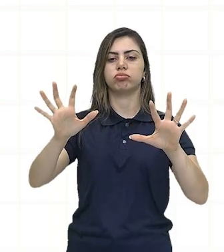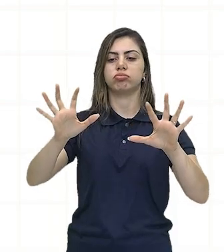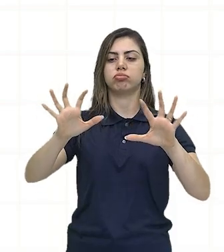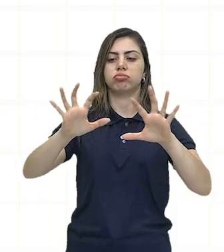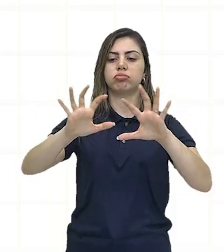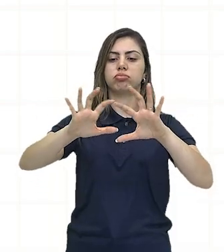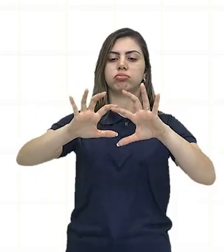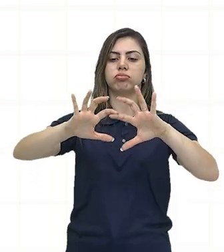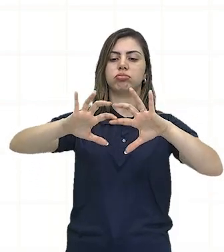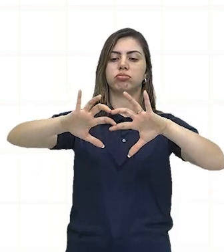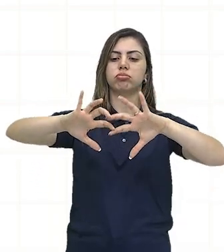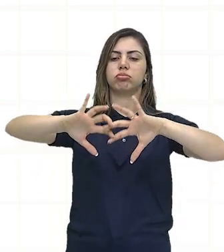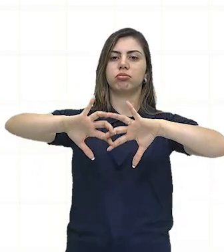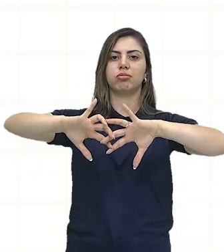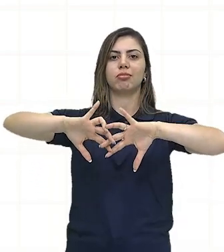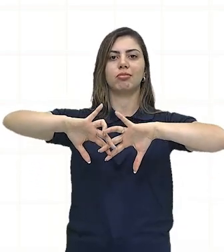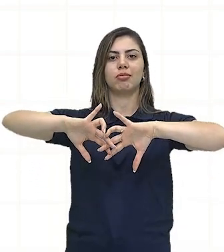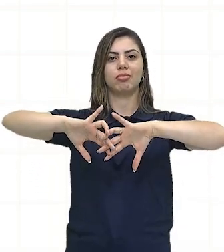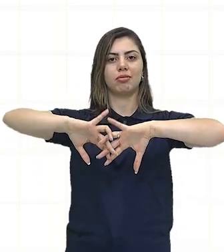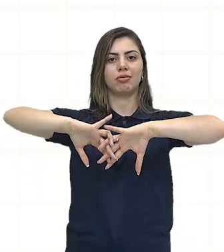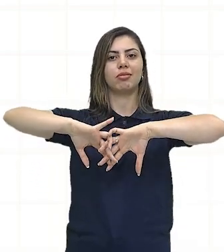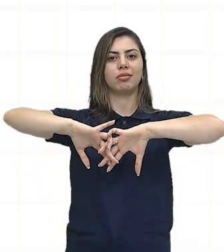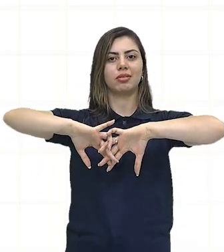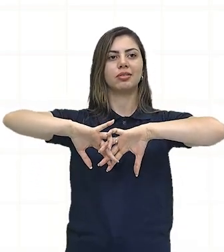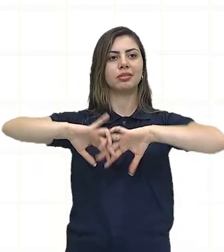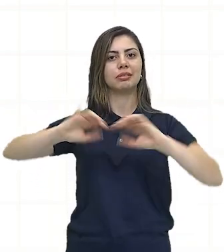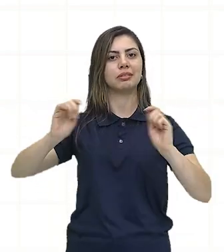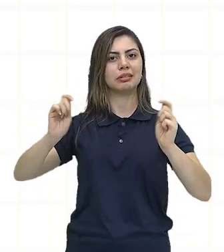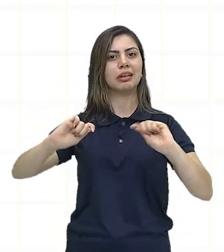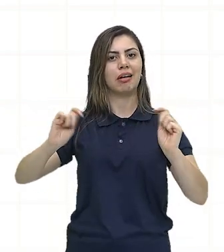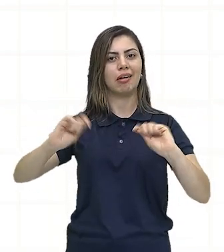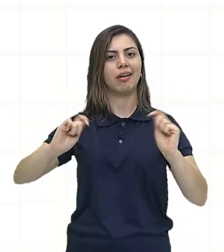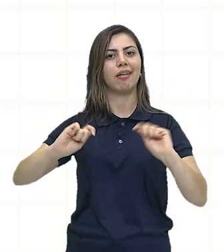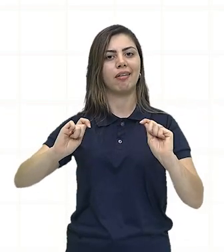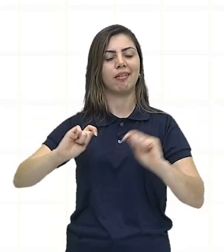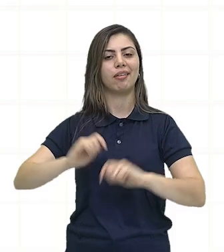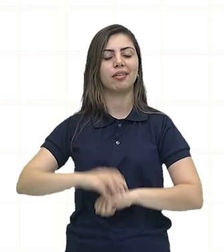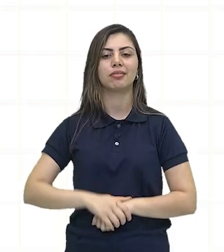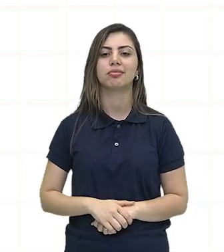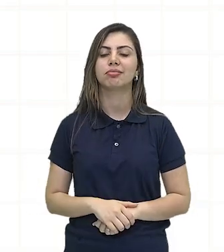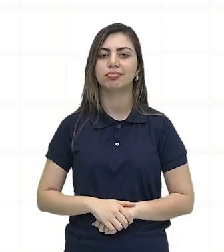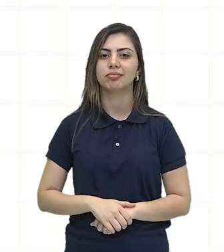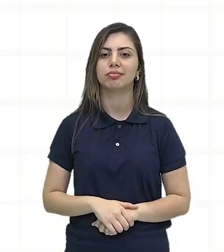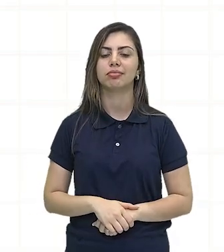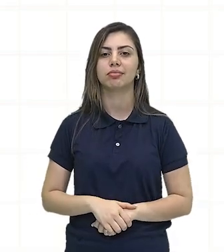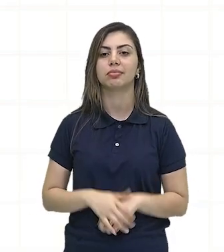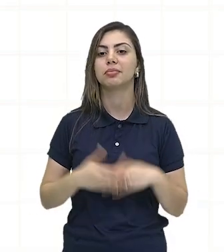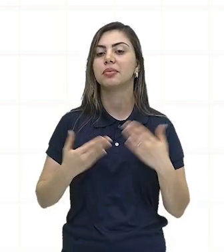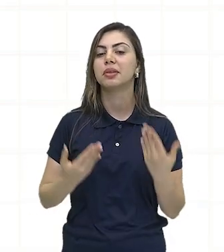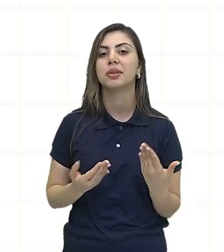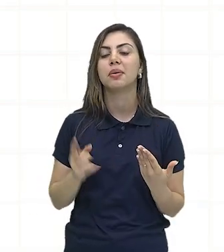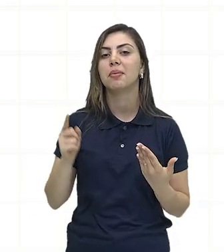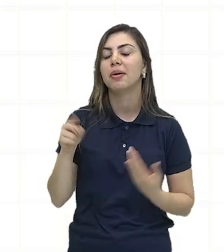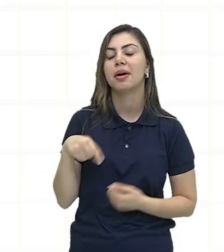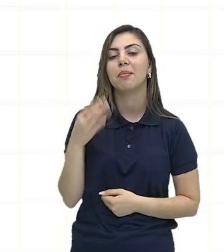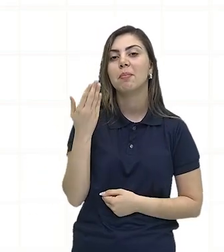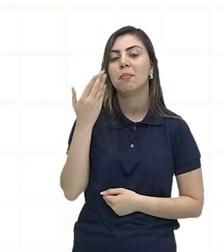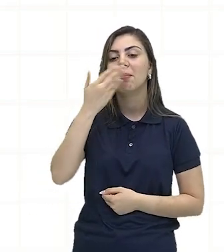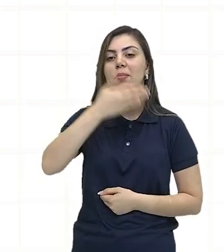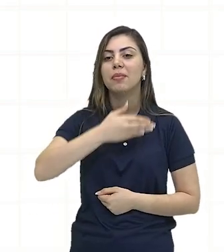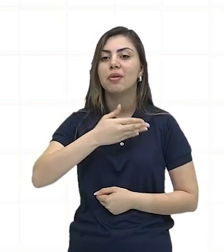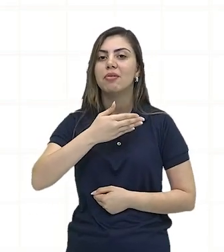fossem peças de um grande quebra-cabeça. Então, essa